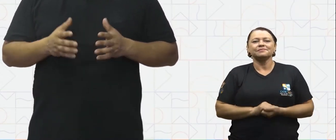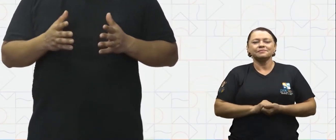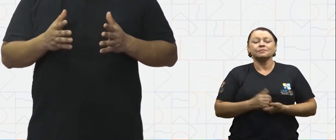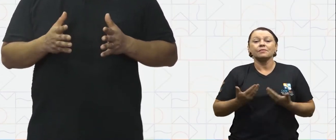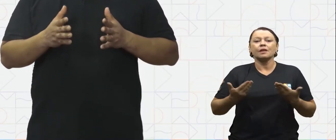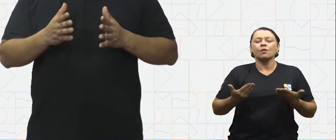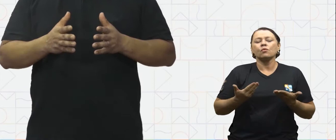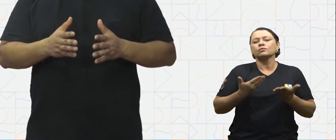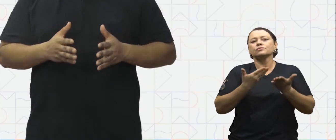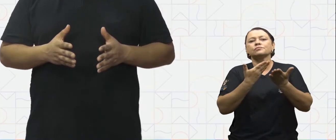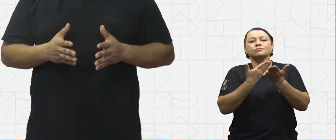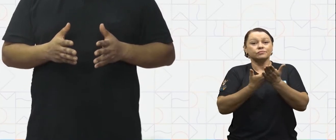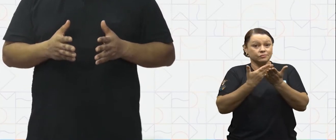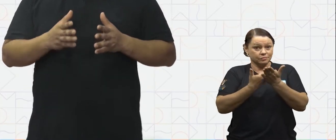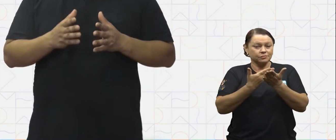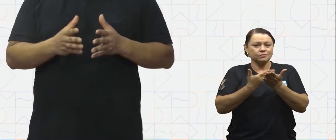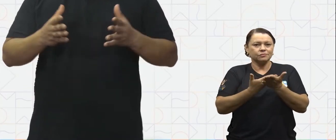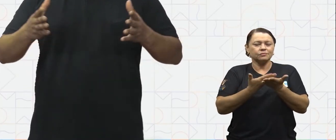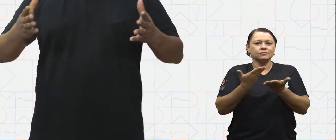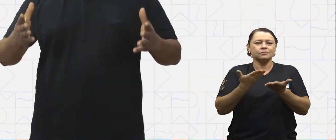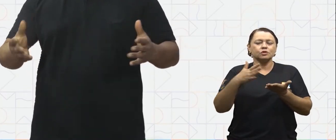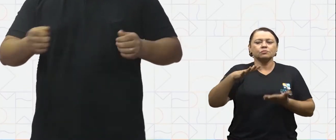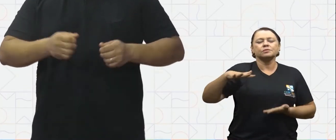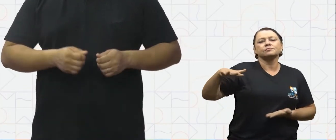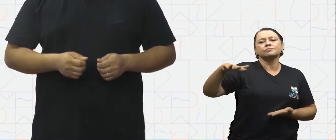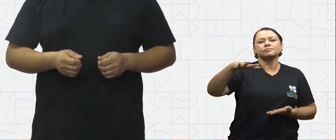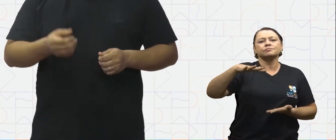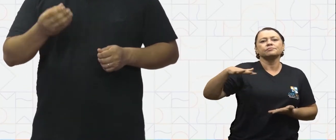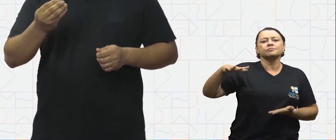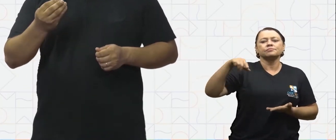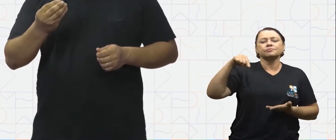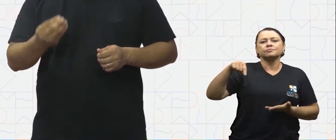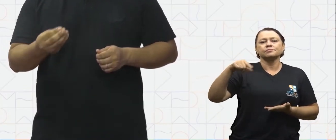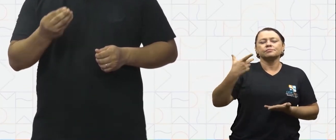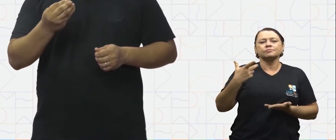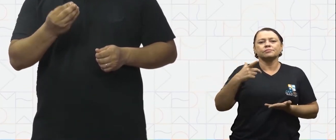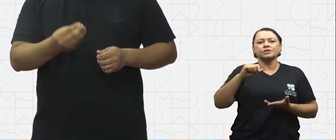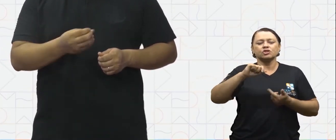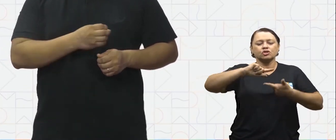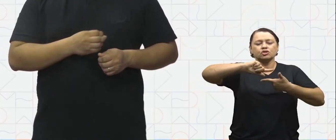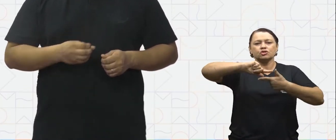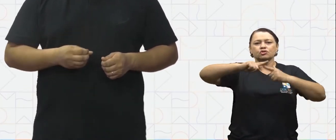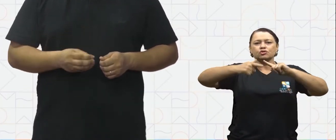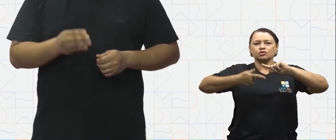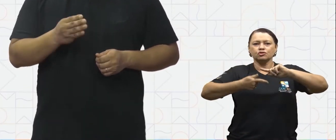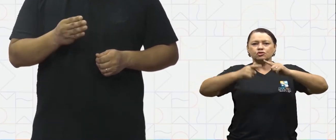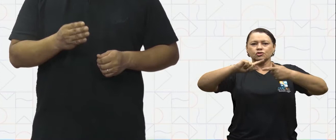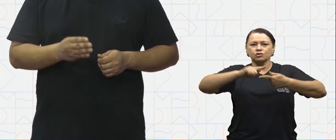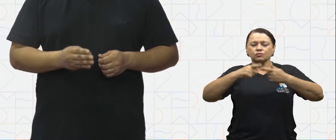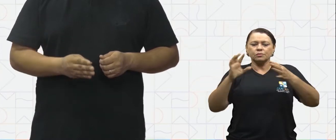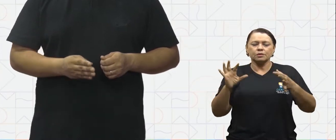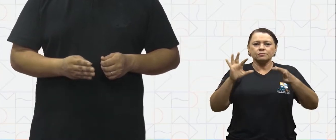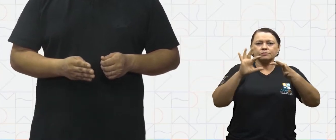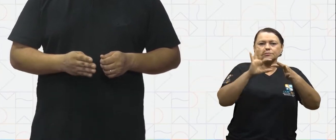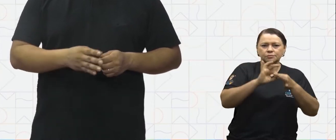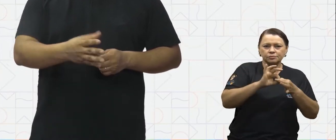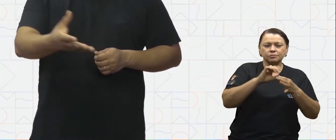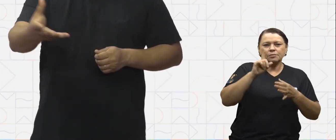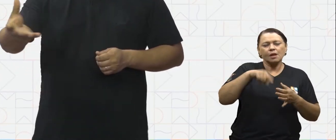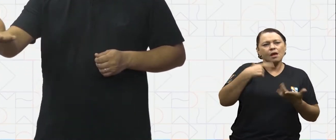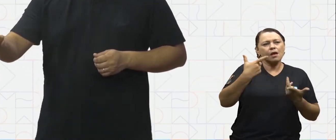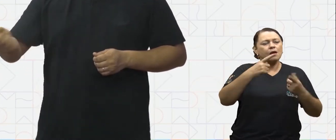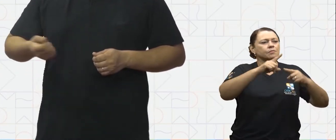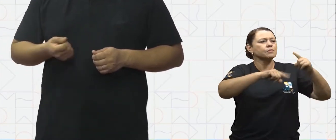Hoje iremos estudar sobre planificações de sólidos geométricos associando